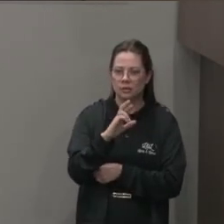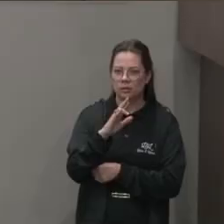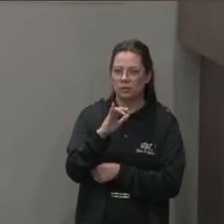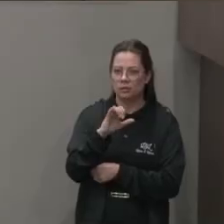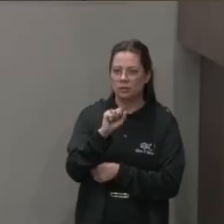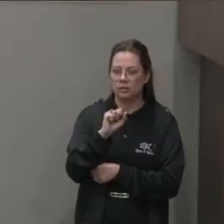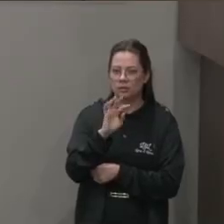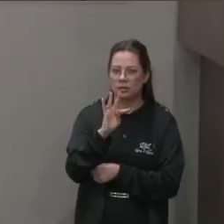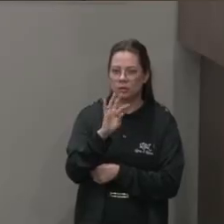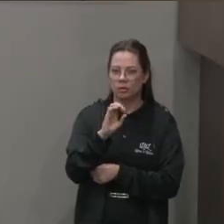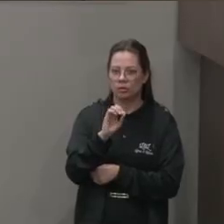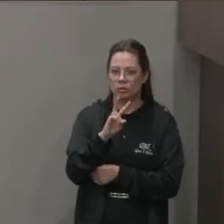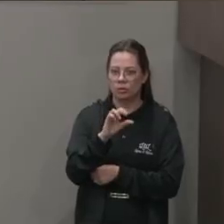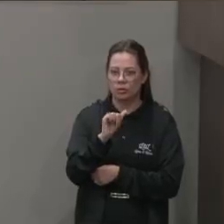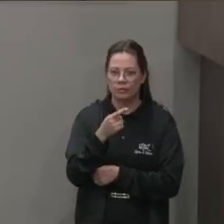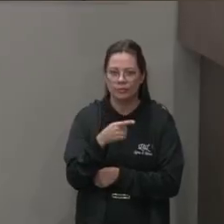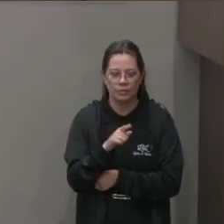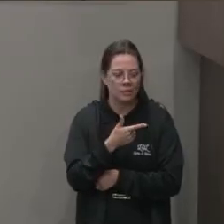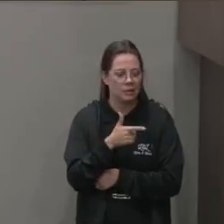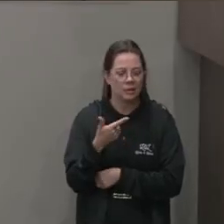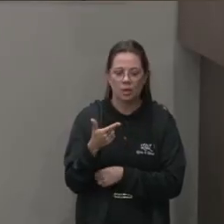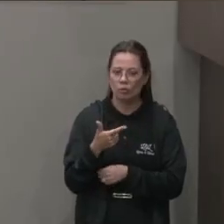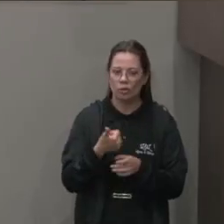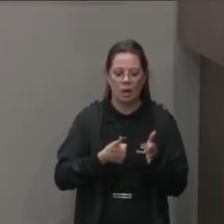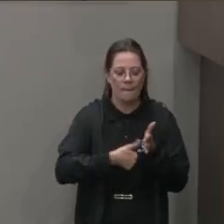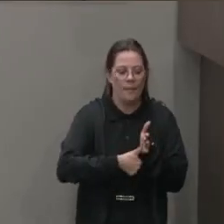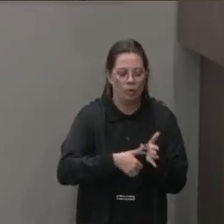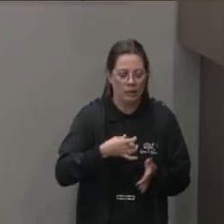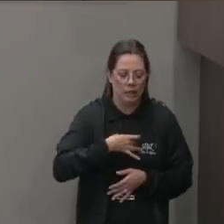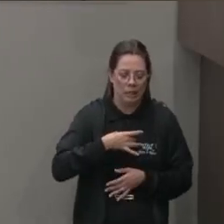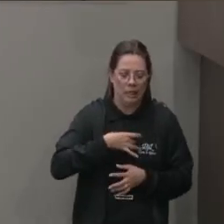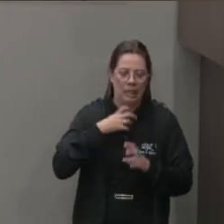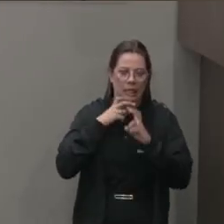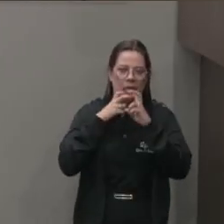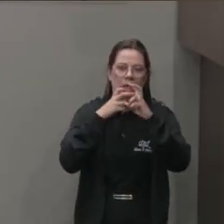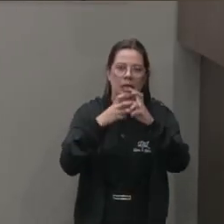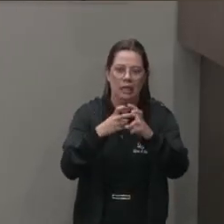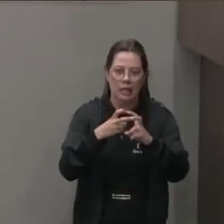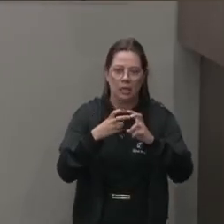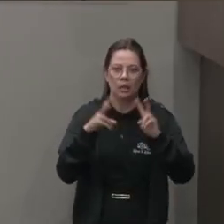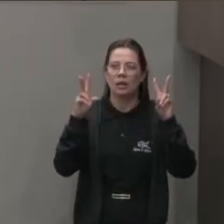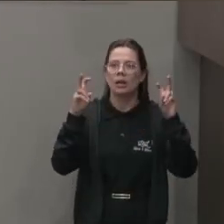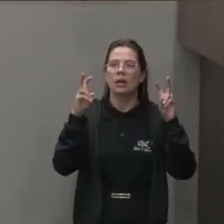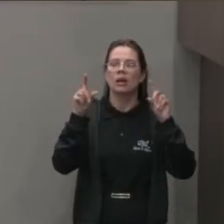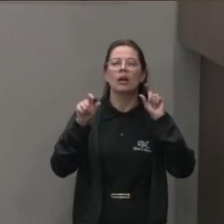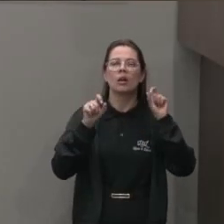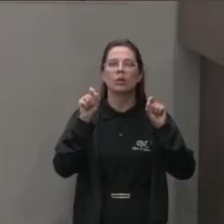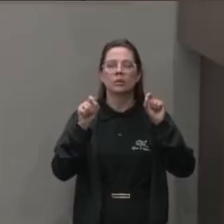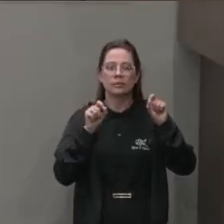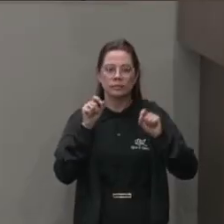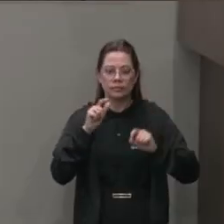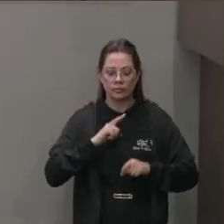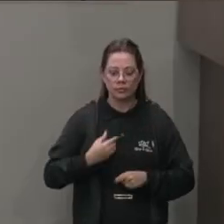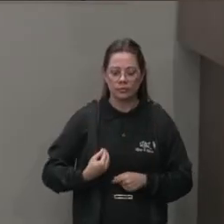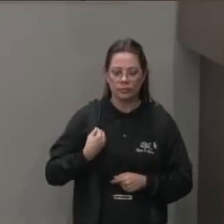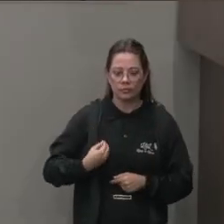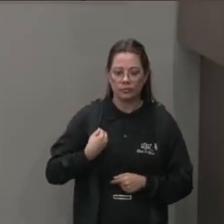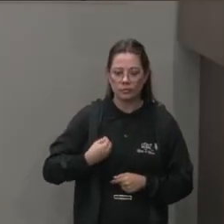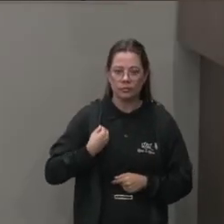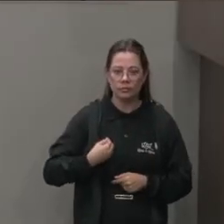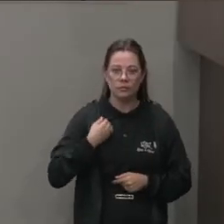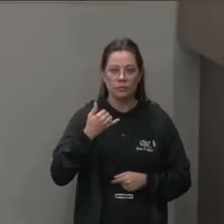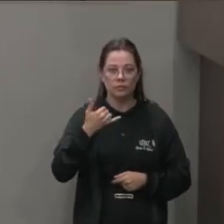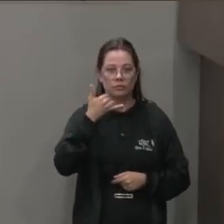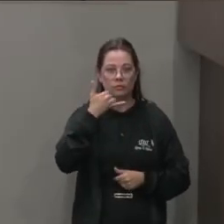lá foi agredido, né, e não tinha o botão do pânico para chamar as autoridades e defender. Né? Agora, a questão do botão estar no